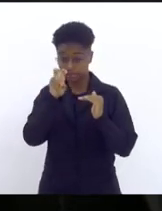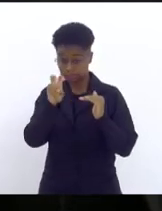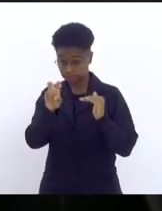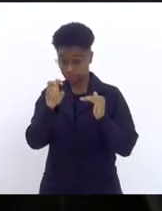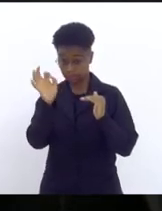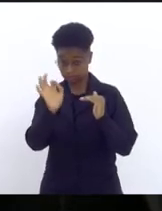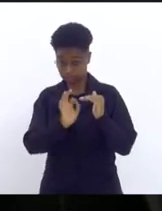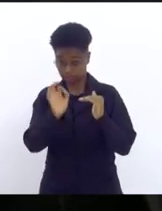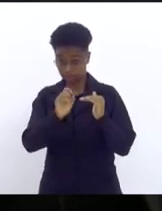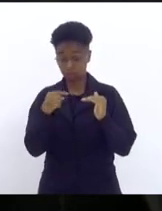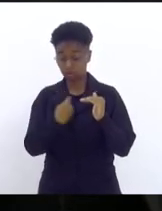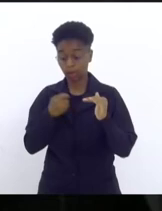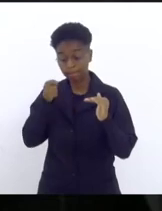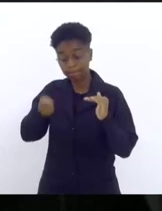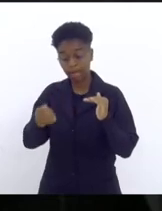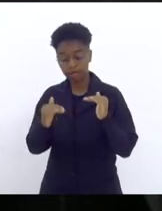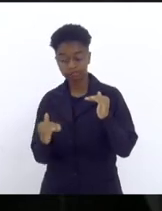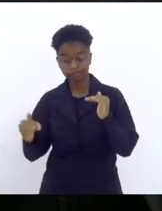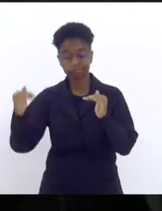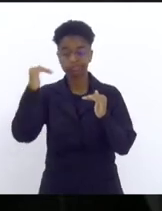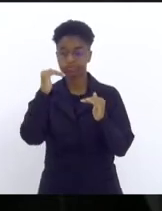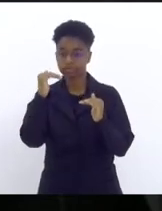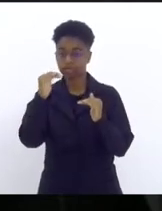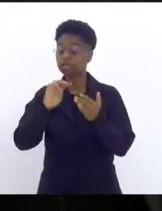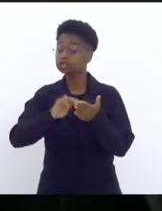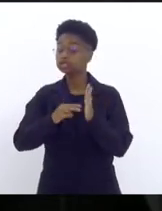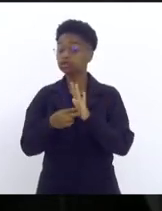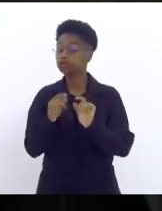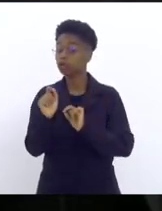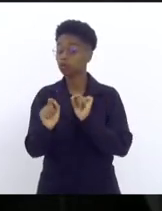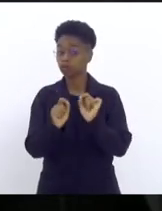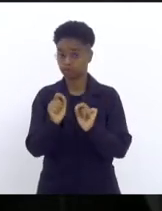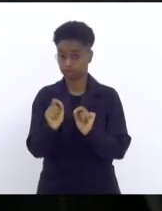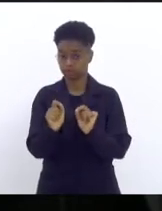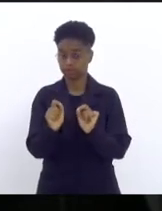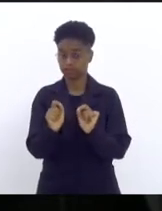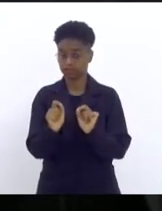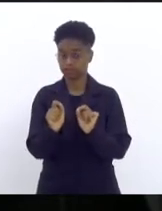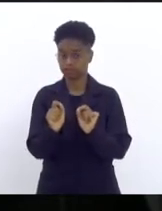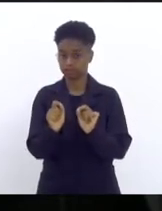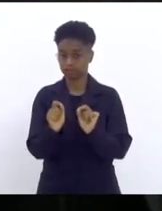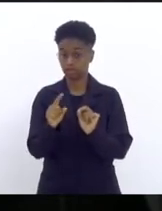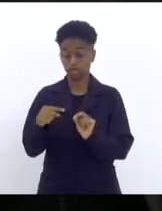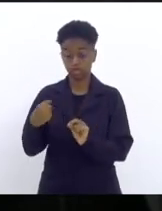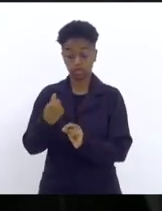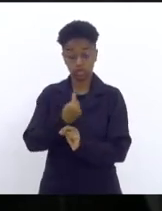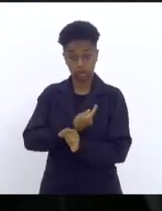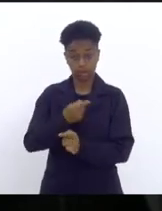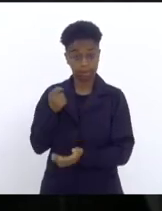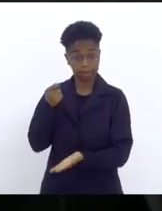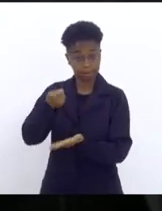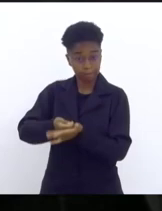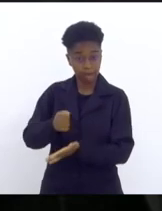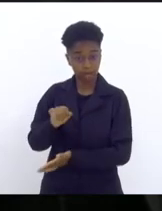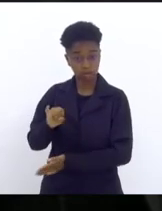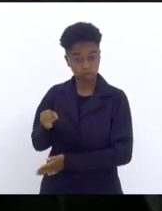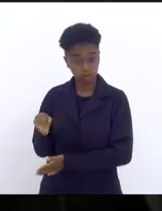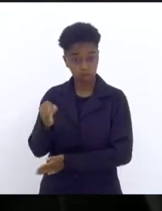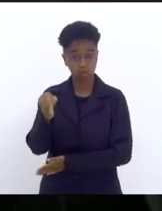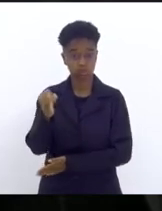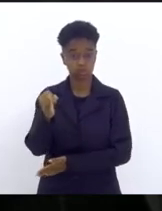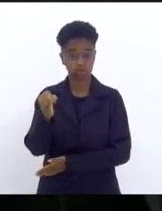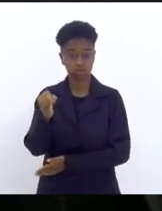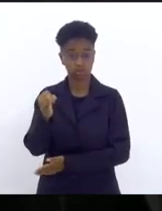pontos percentuais isso representa dizer que nós estamos pagando um juros